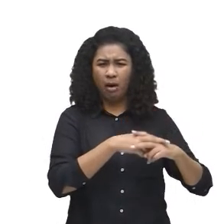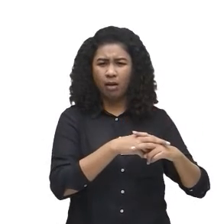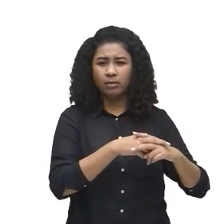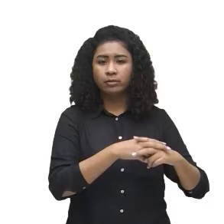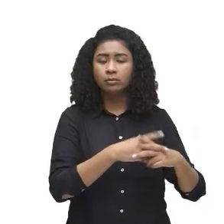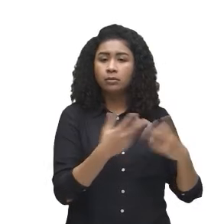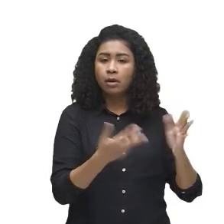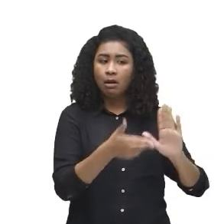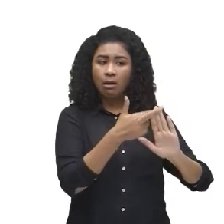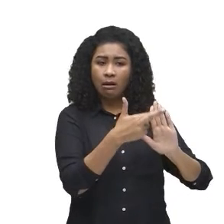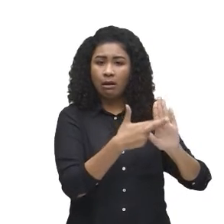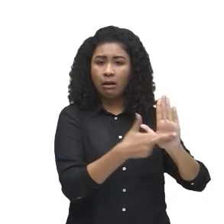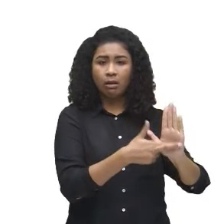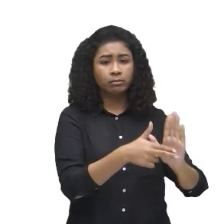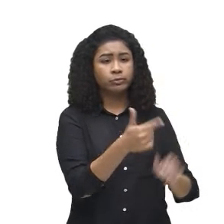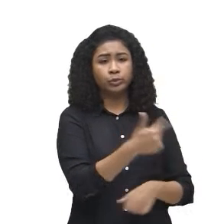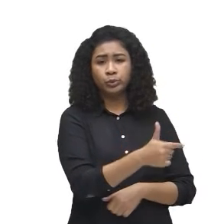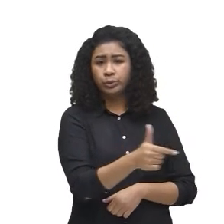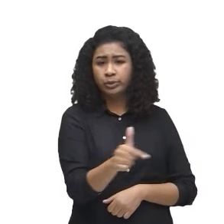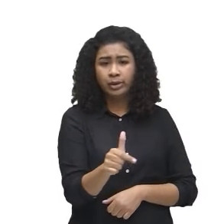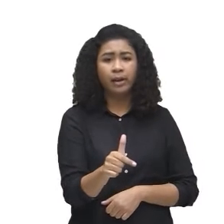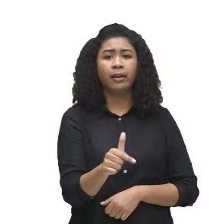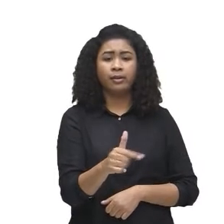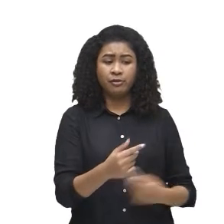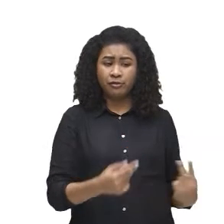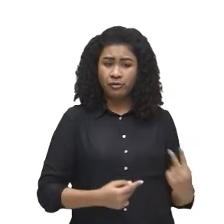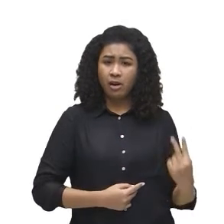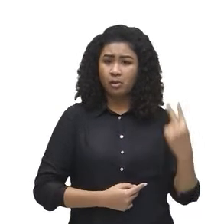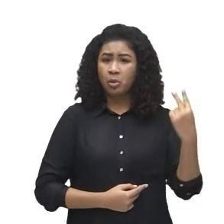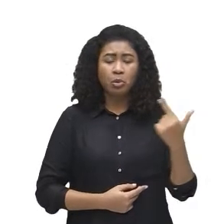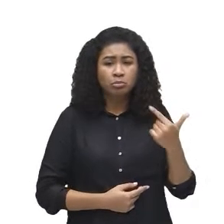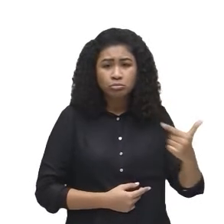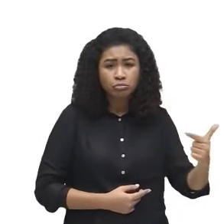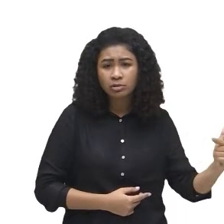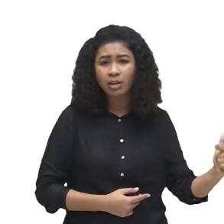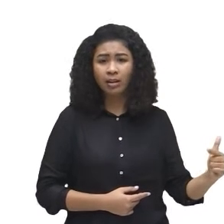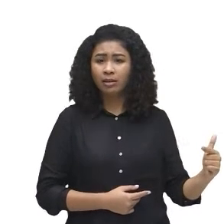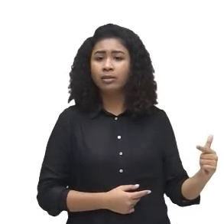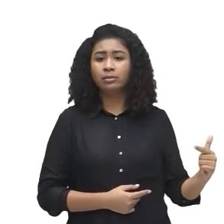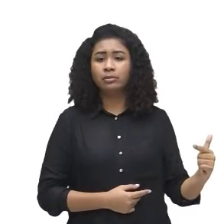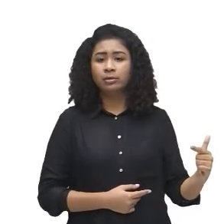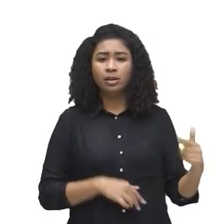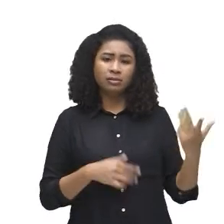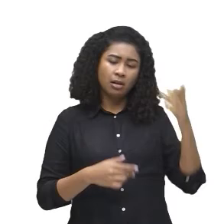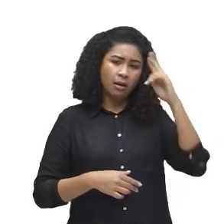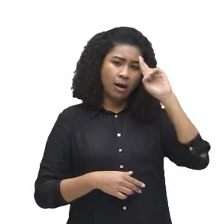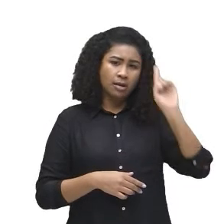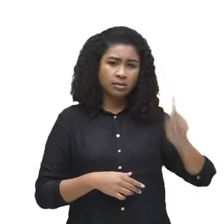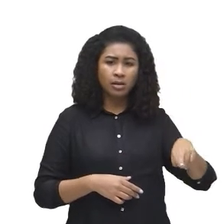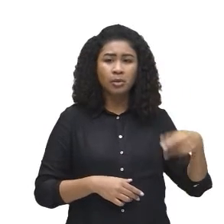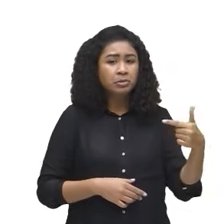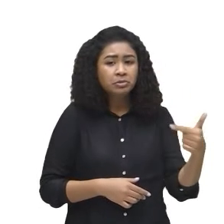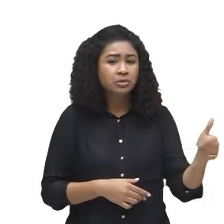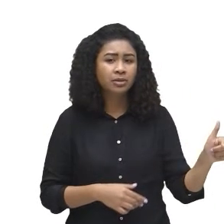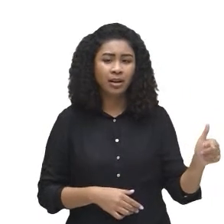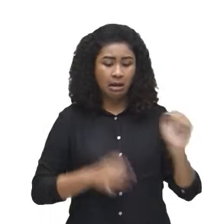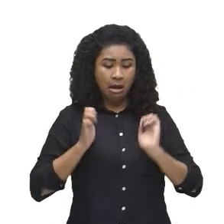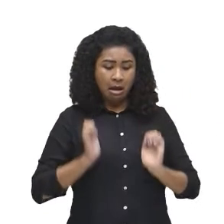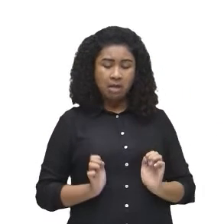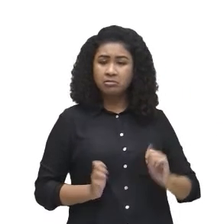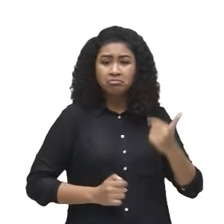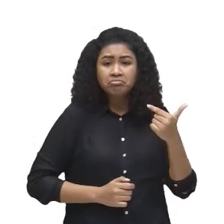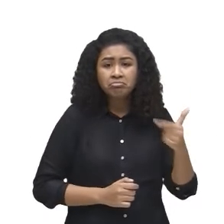existem regras, não existem princípios, portanto é desprovido de razão e ética. Então é quando pessoas